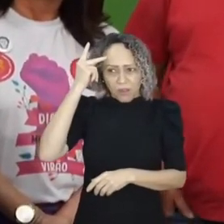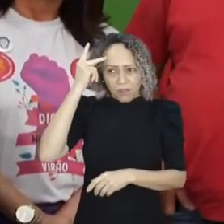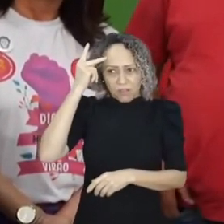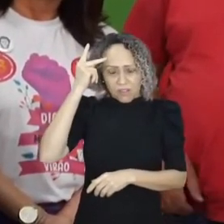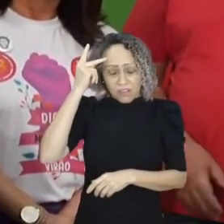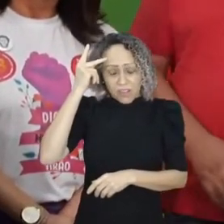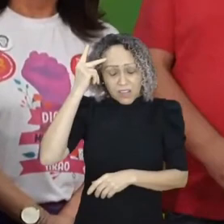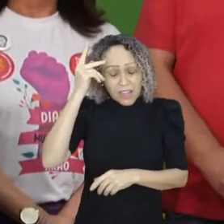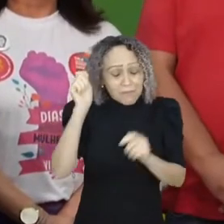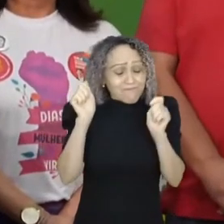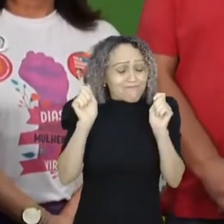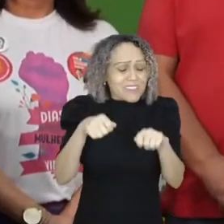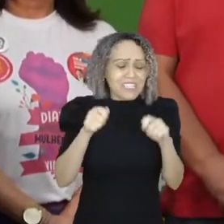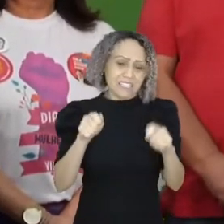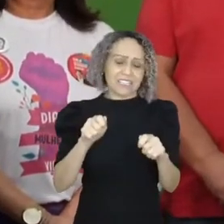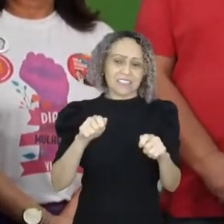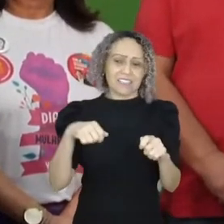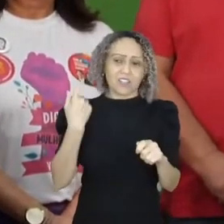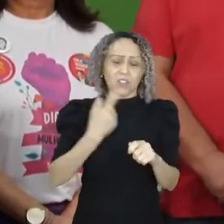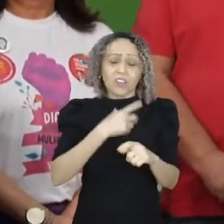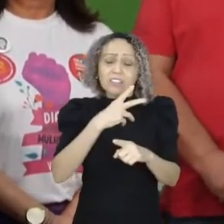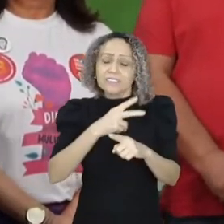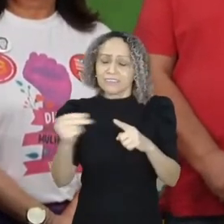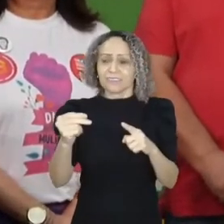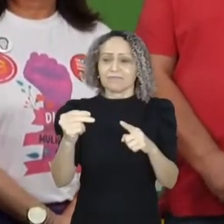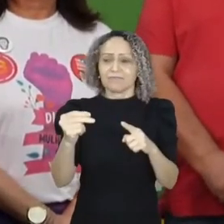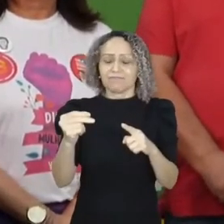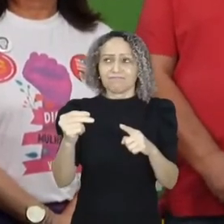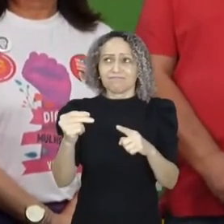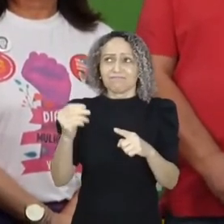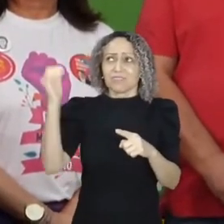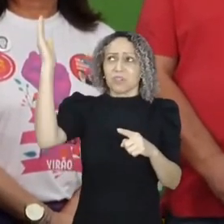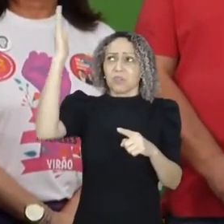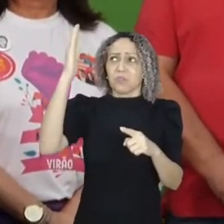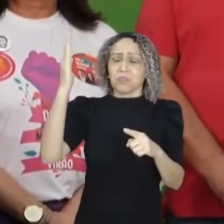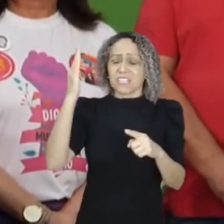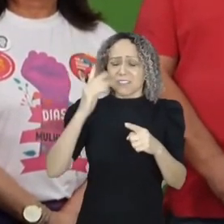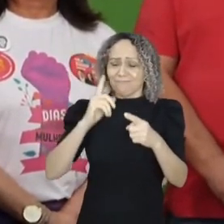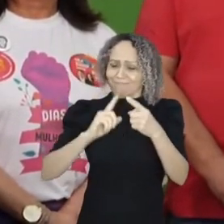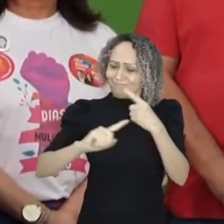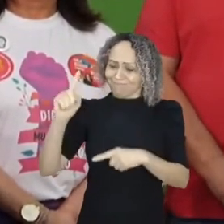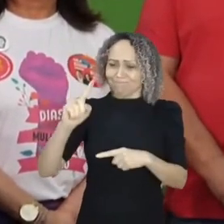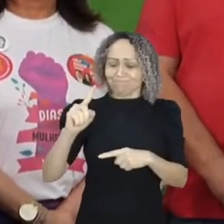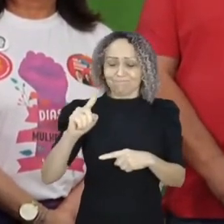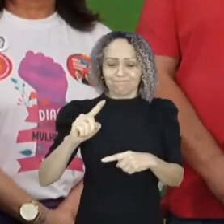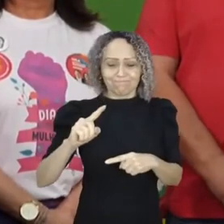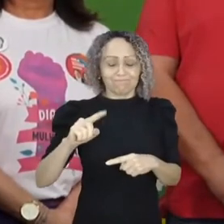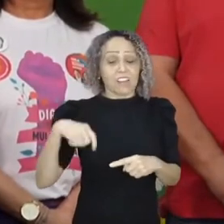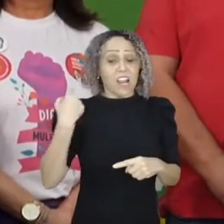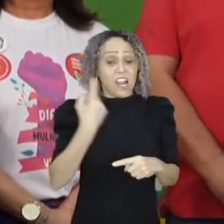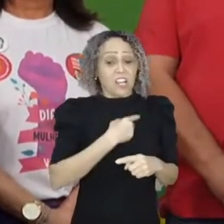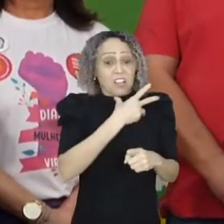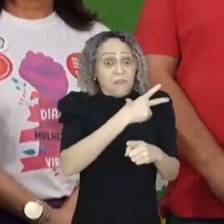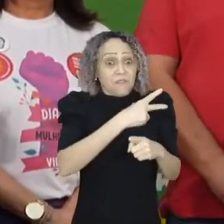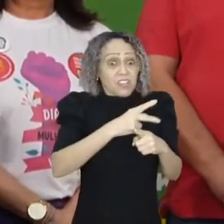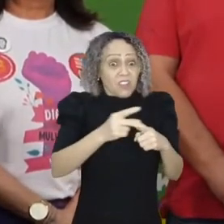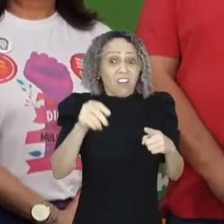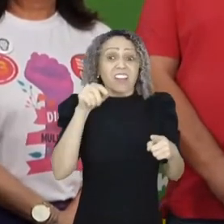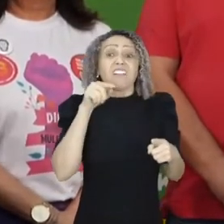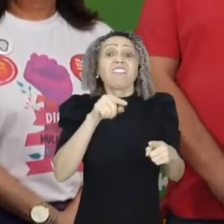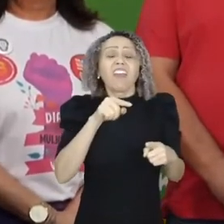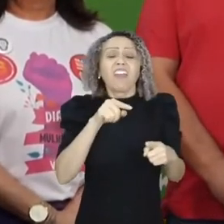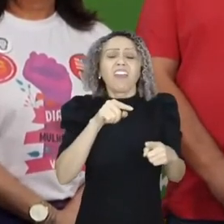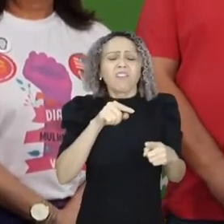país. A nossa vitória está se tornando uma necessidade. Eu não sei se vocês viram